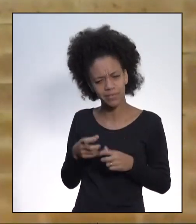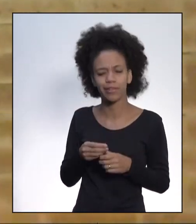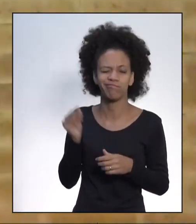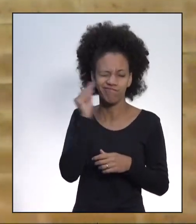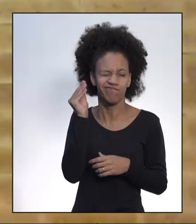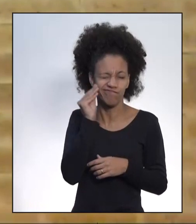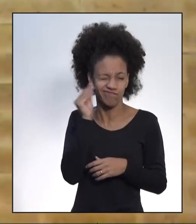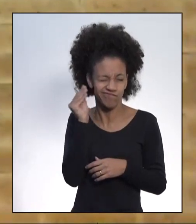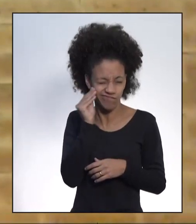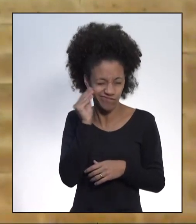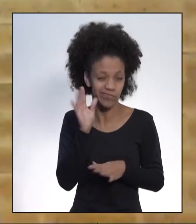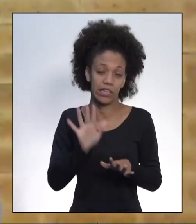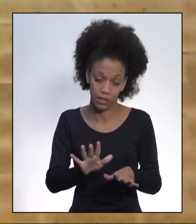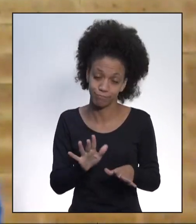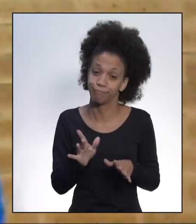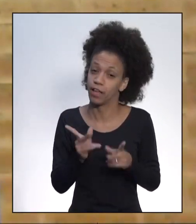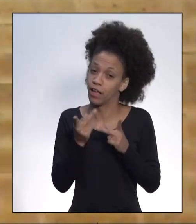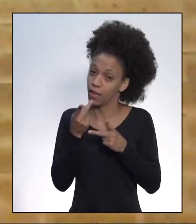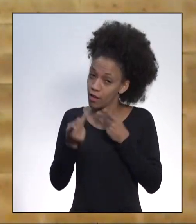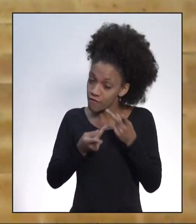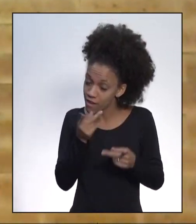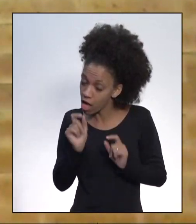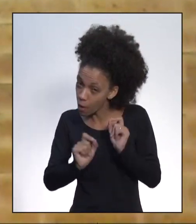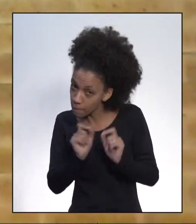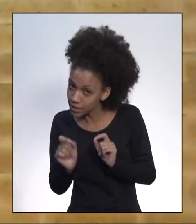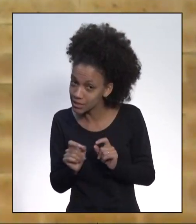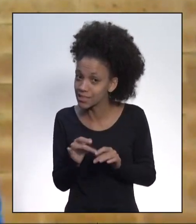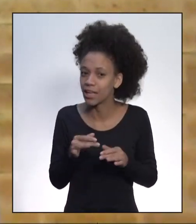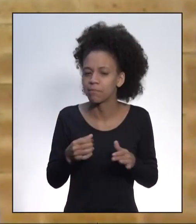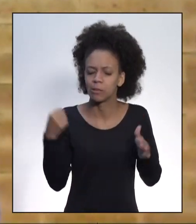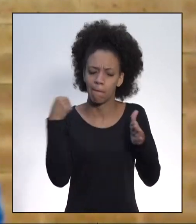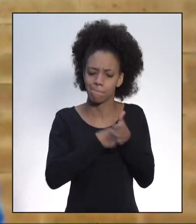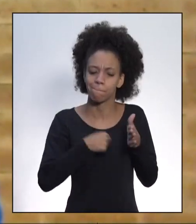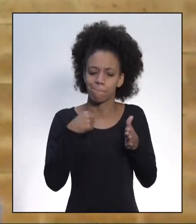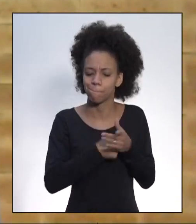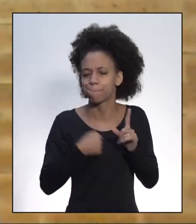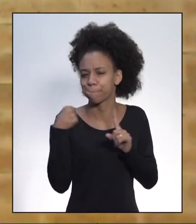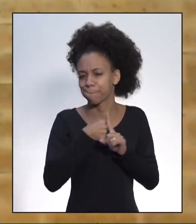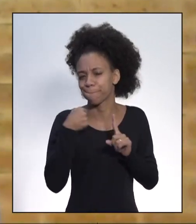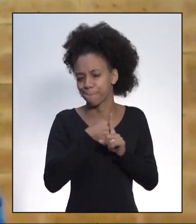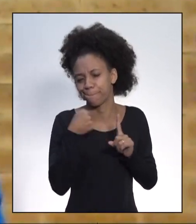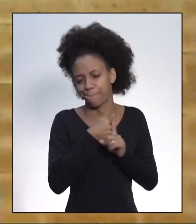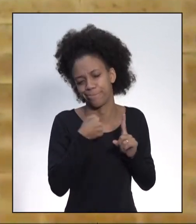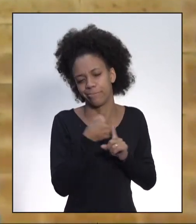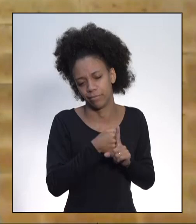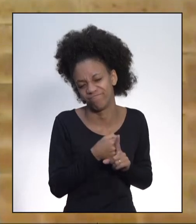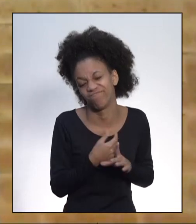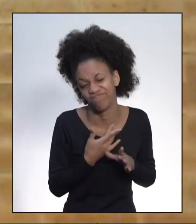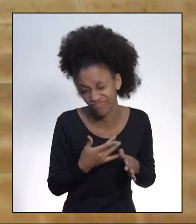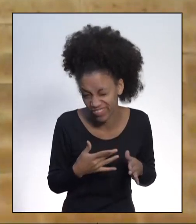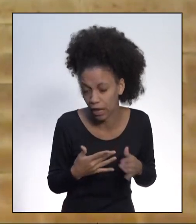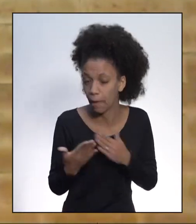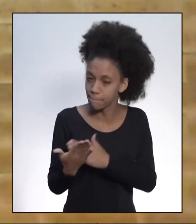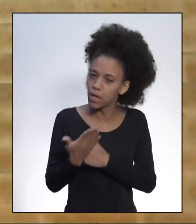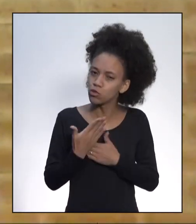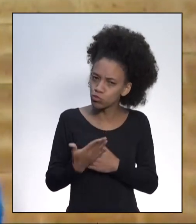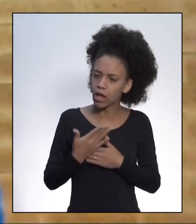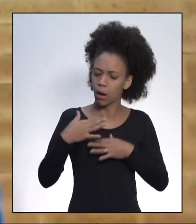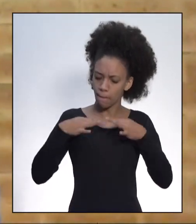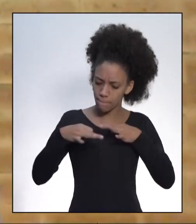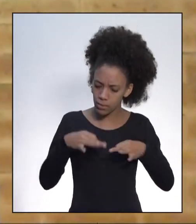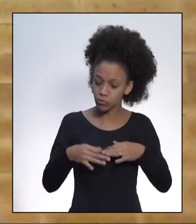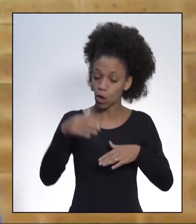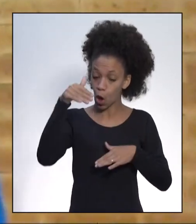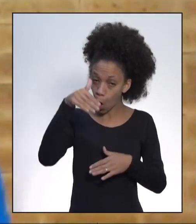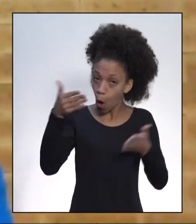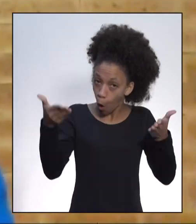realmente eu falhei algumas vezes e tomei algumas porradas, né, ao longo desse caminho que eu acho que me ajudaram, me prepararam para o momento que